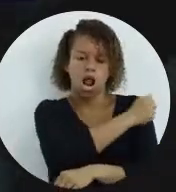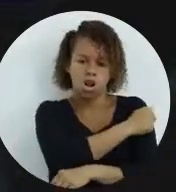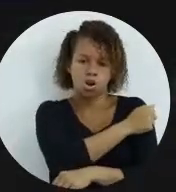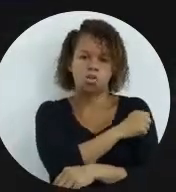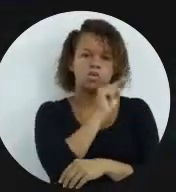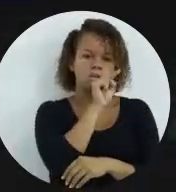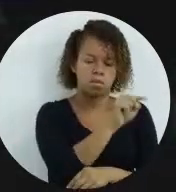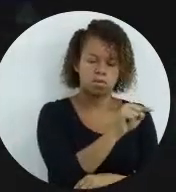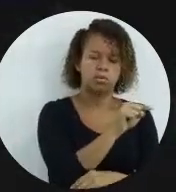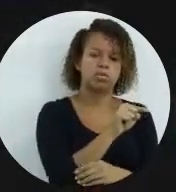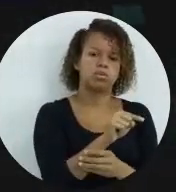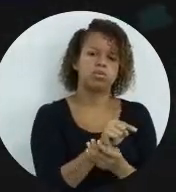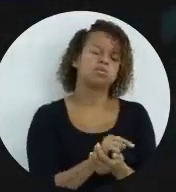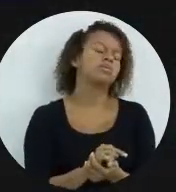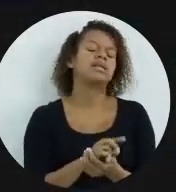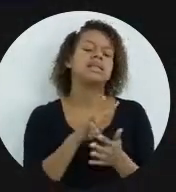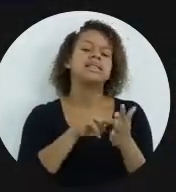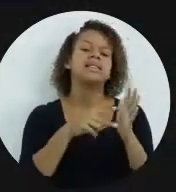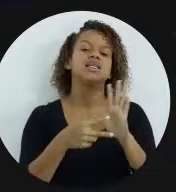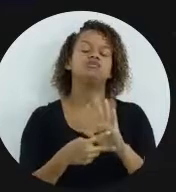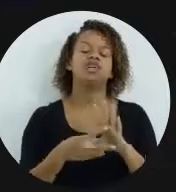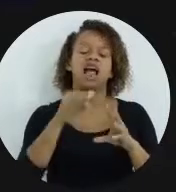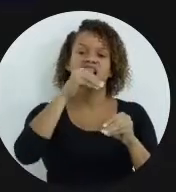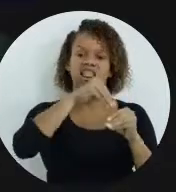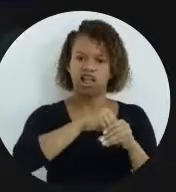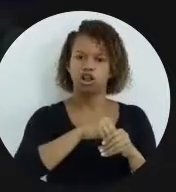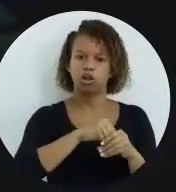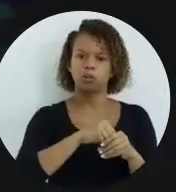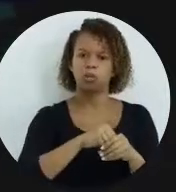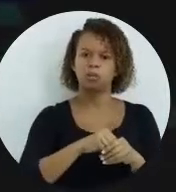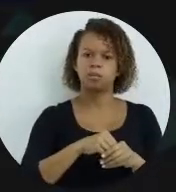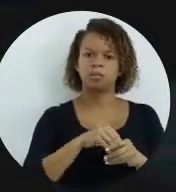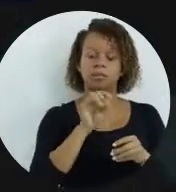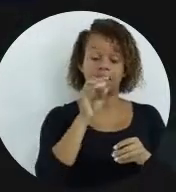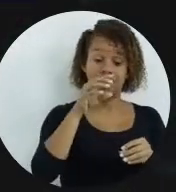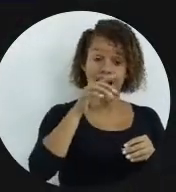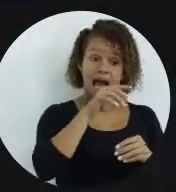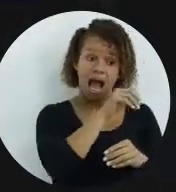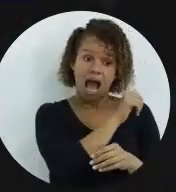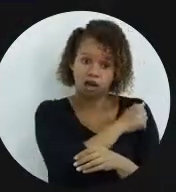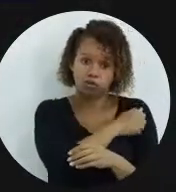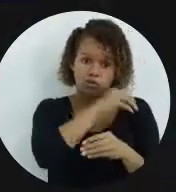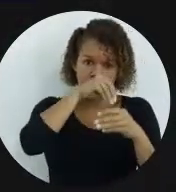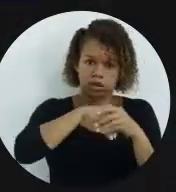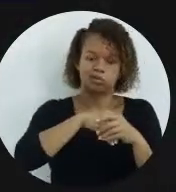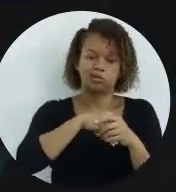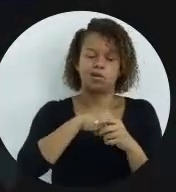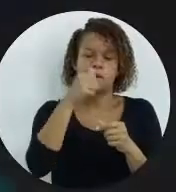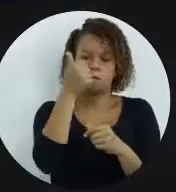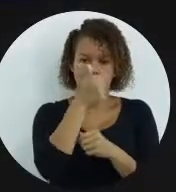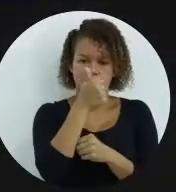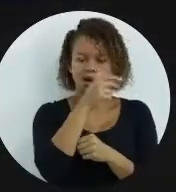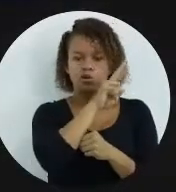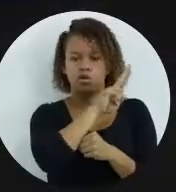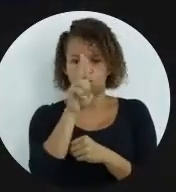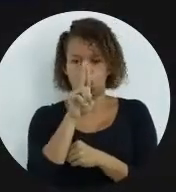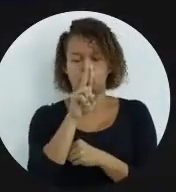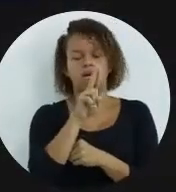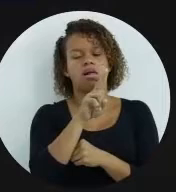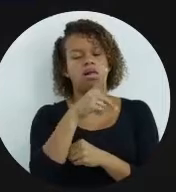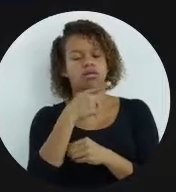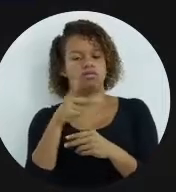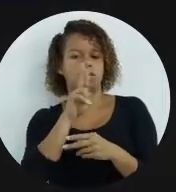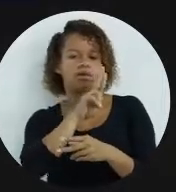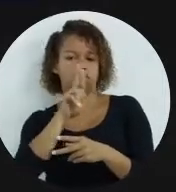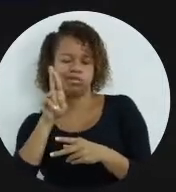aluno, ponto, esse ponto significa dentro. Então, dentro de aluno, a gente vai colocar primeiro nome e o seu